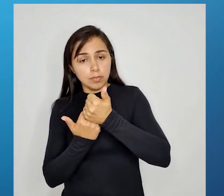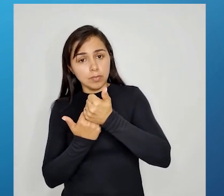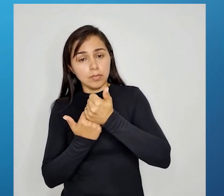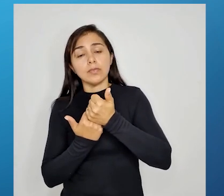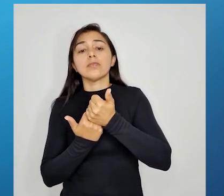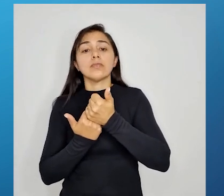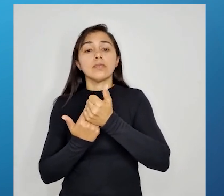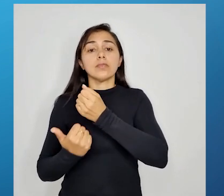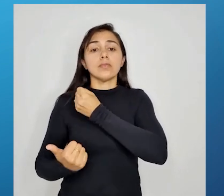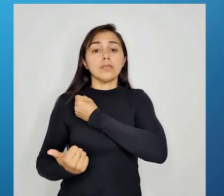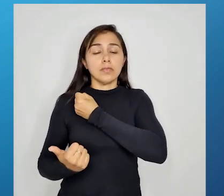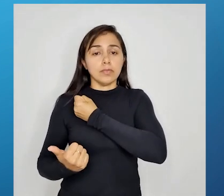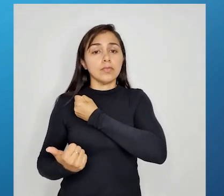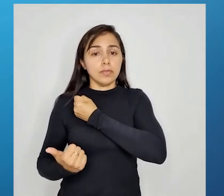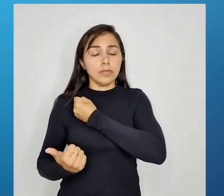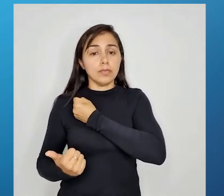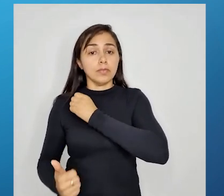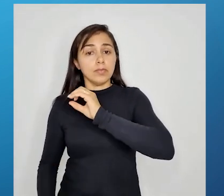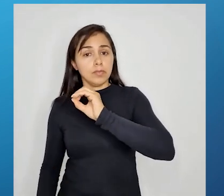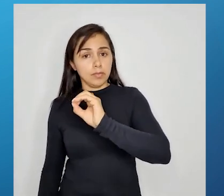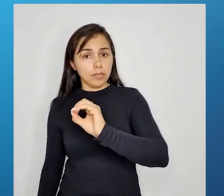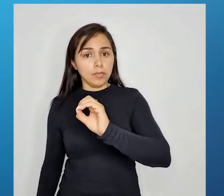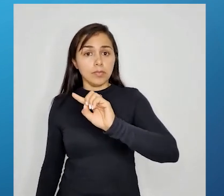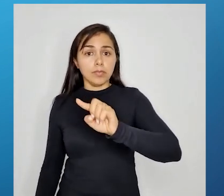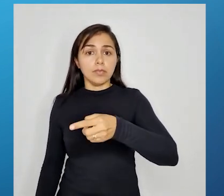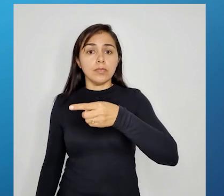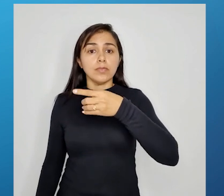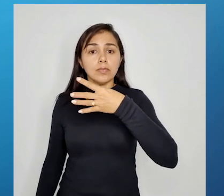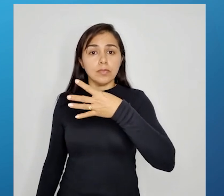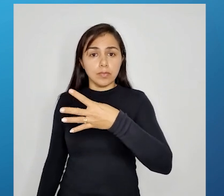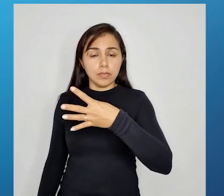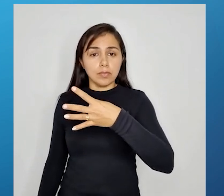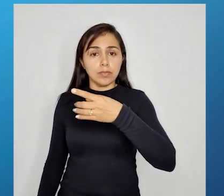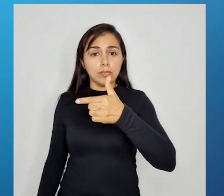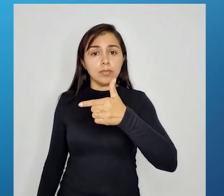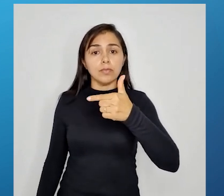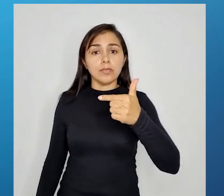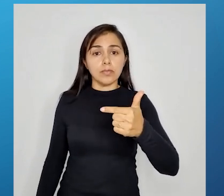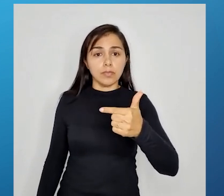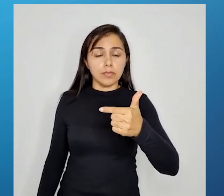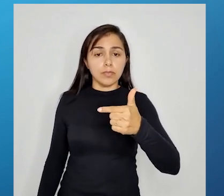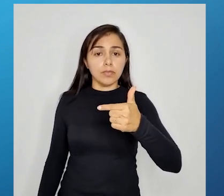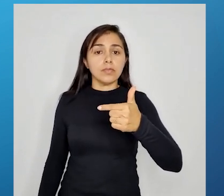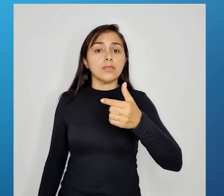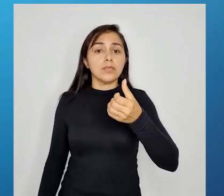422, 618. Vamos colocar aqui, sendo de 25,